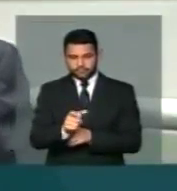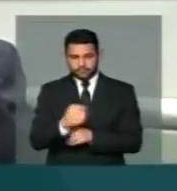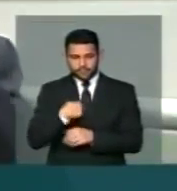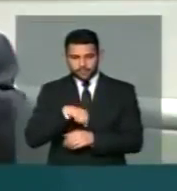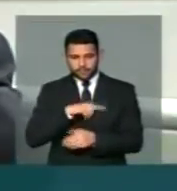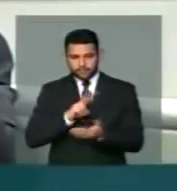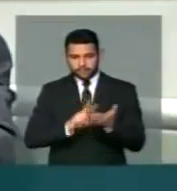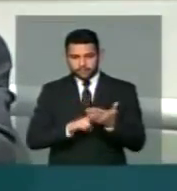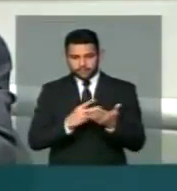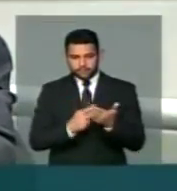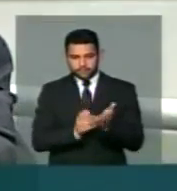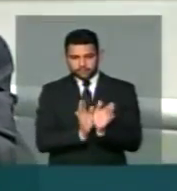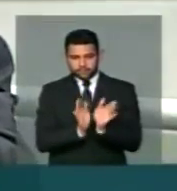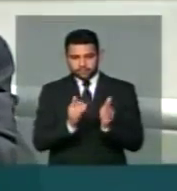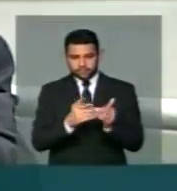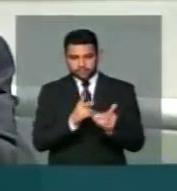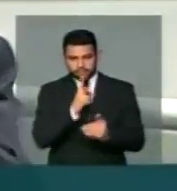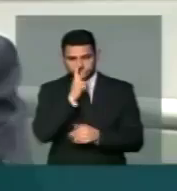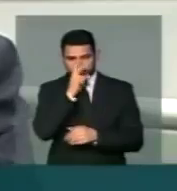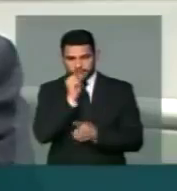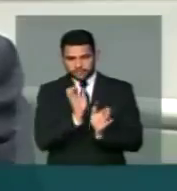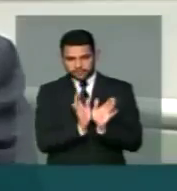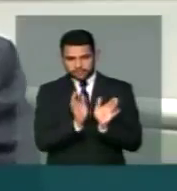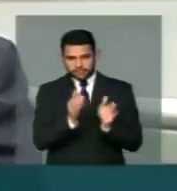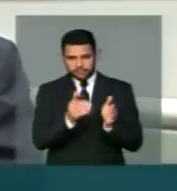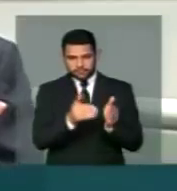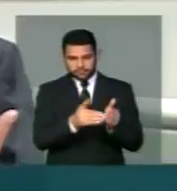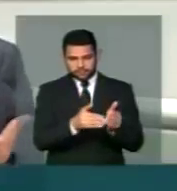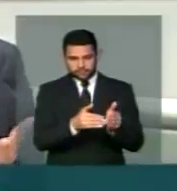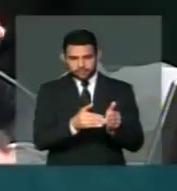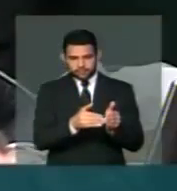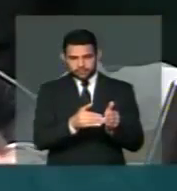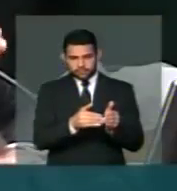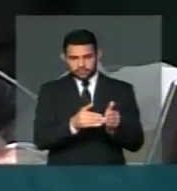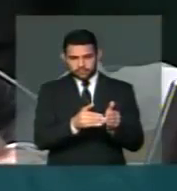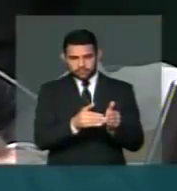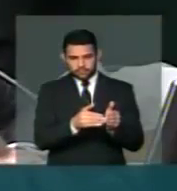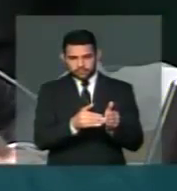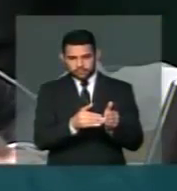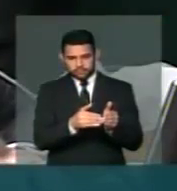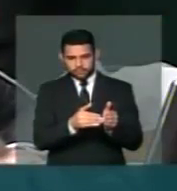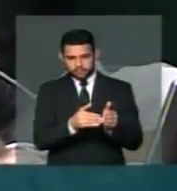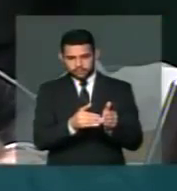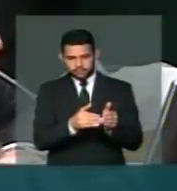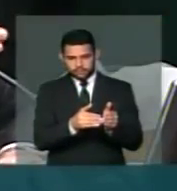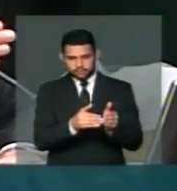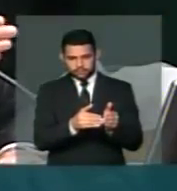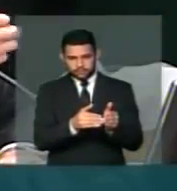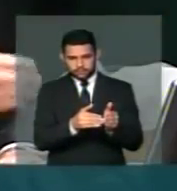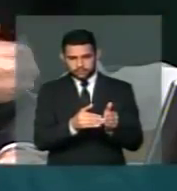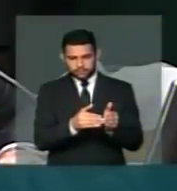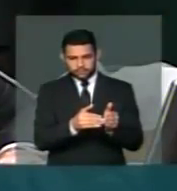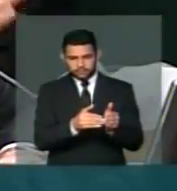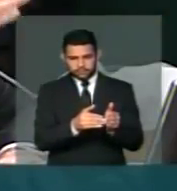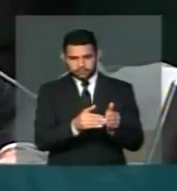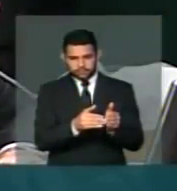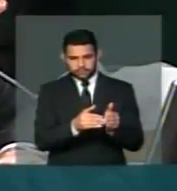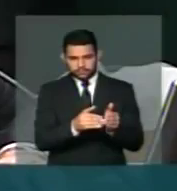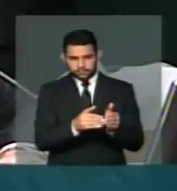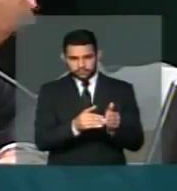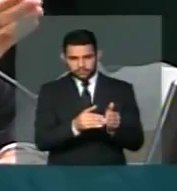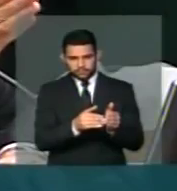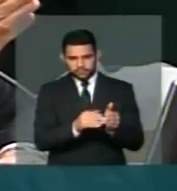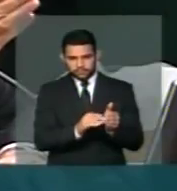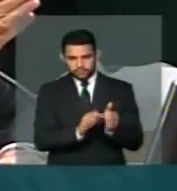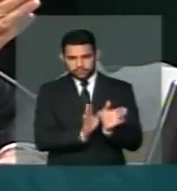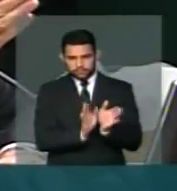interpretamos que isso é um indício forte de direcionamento. Burlando, em outras palavras, burlando todo o procedimento legal para que uma empresa,